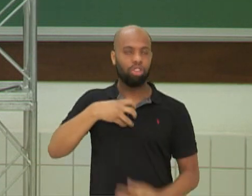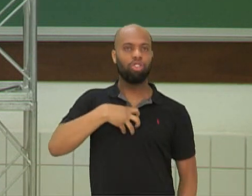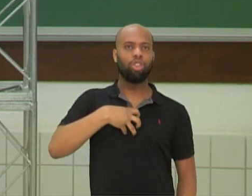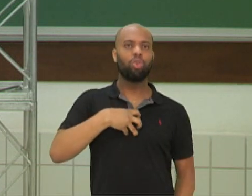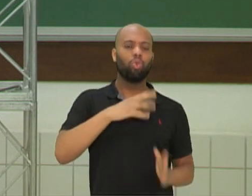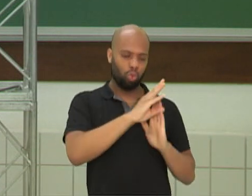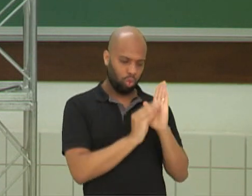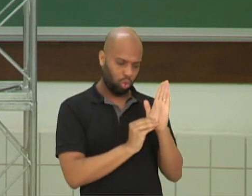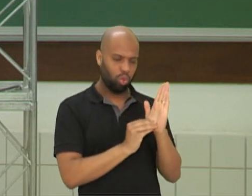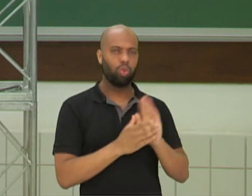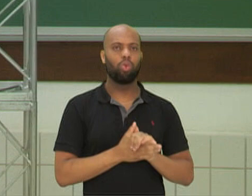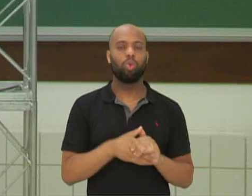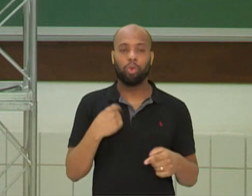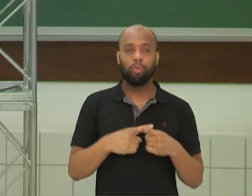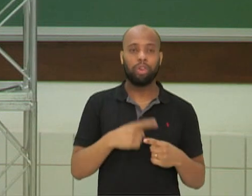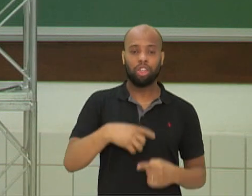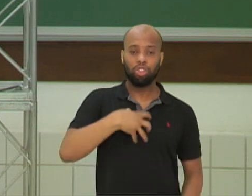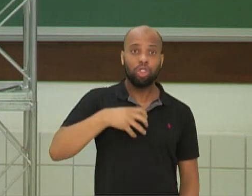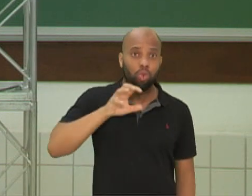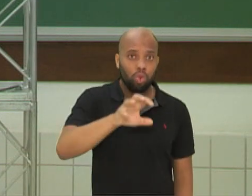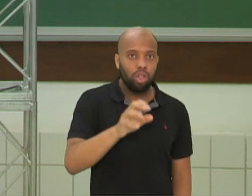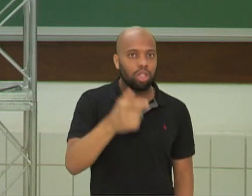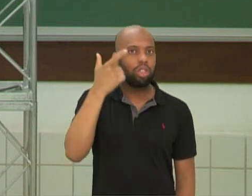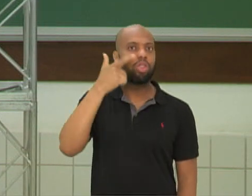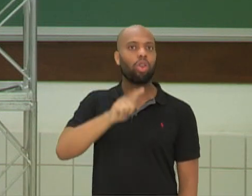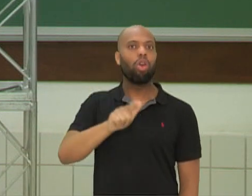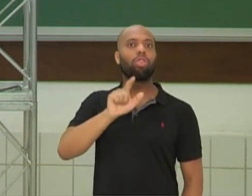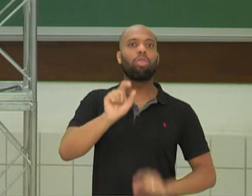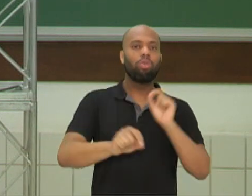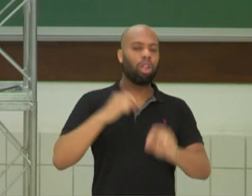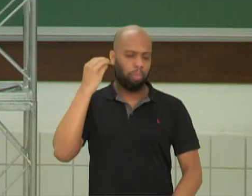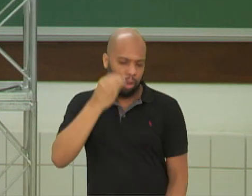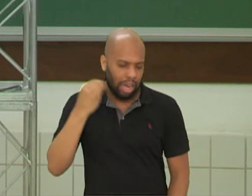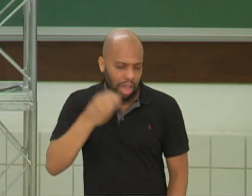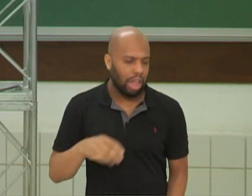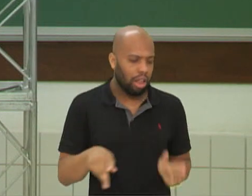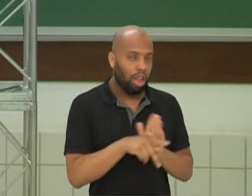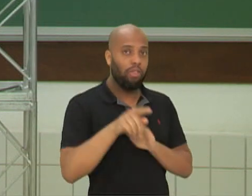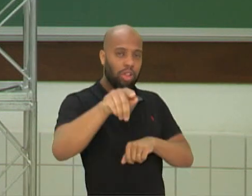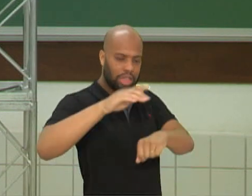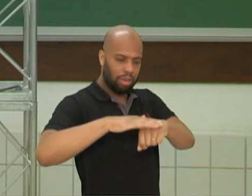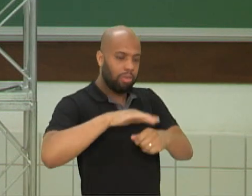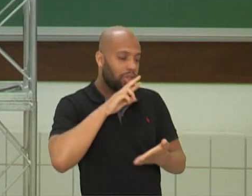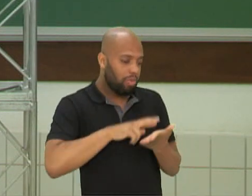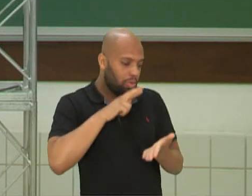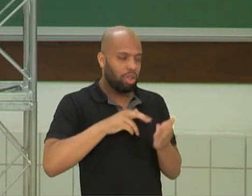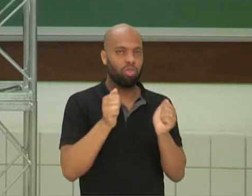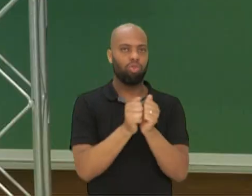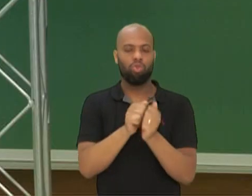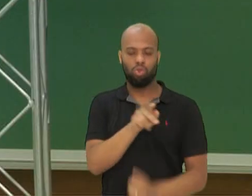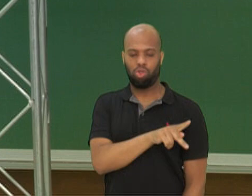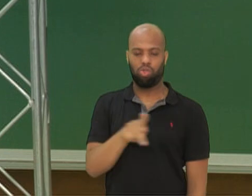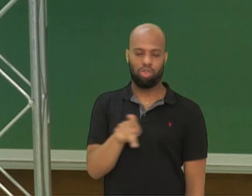conteúdo. Assim você, né, ganha a experiência de resolver o exercício junto aqui com o professor.